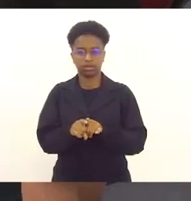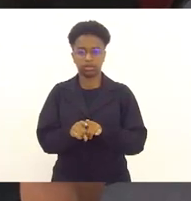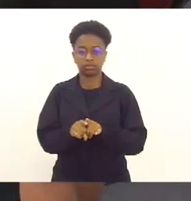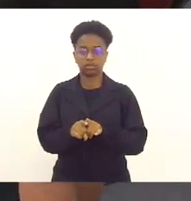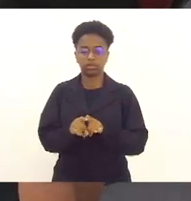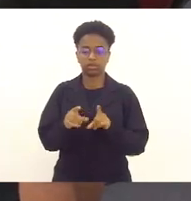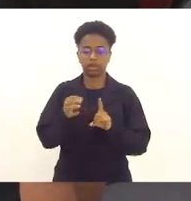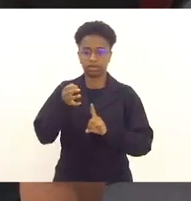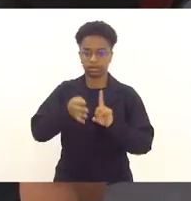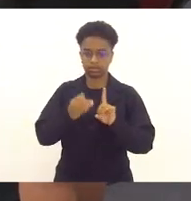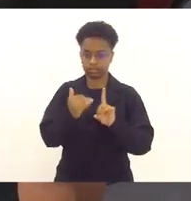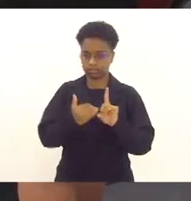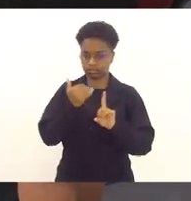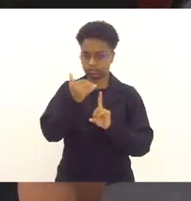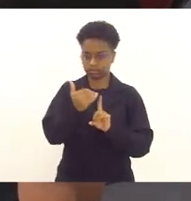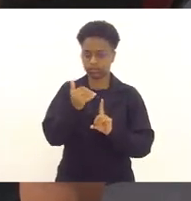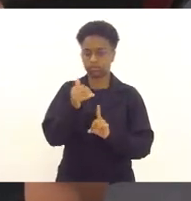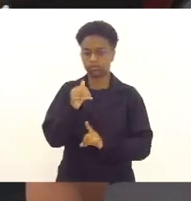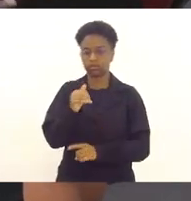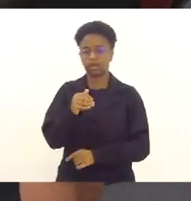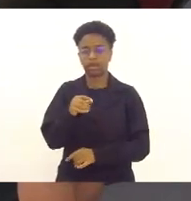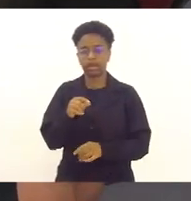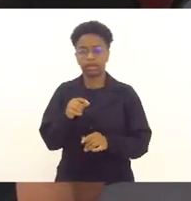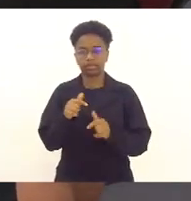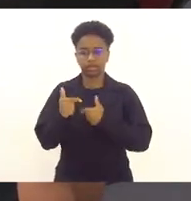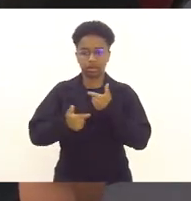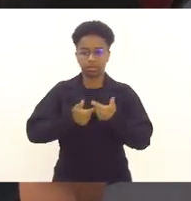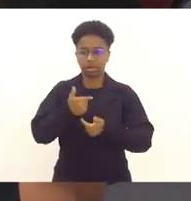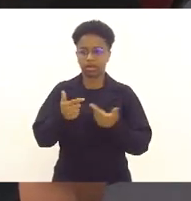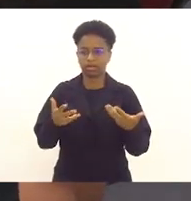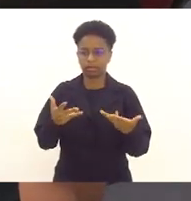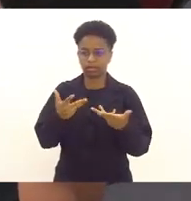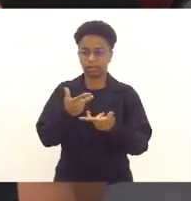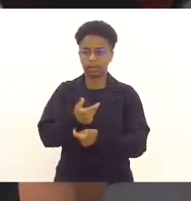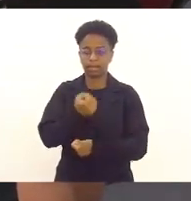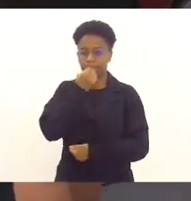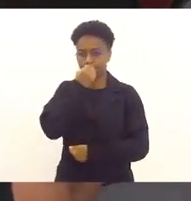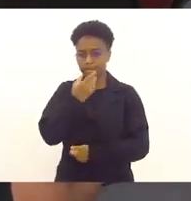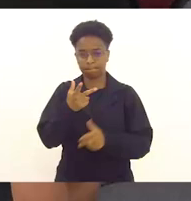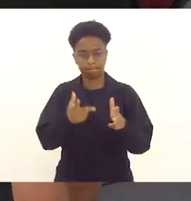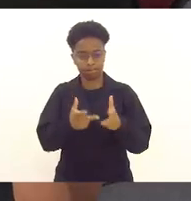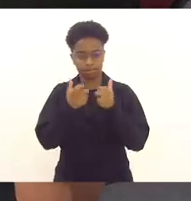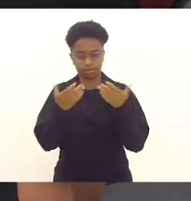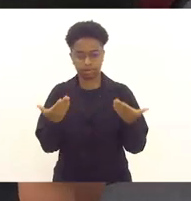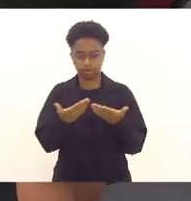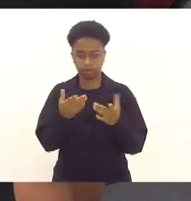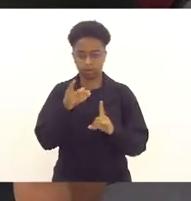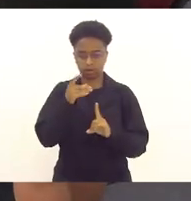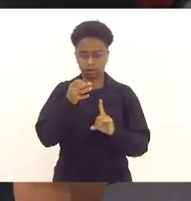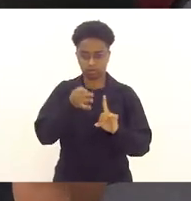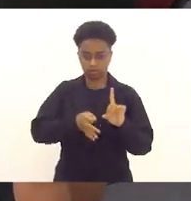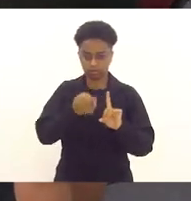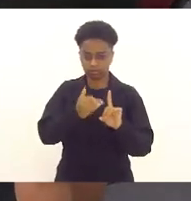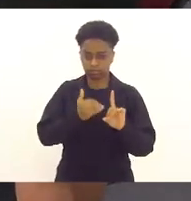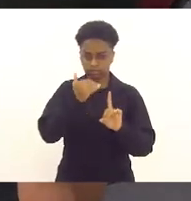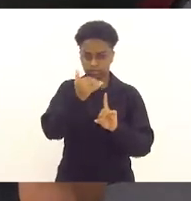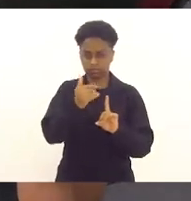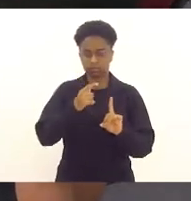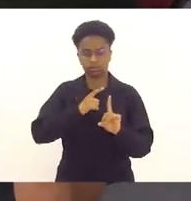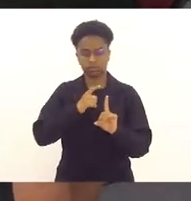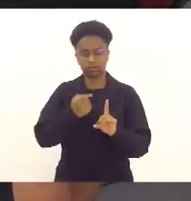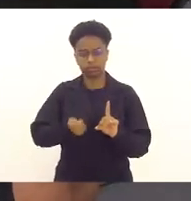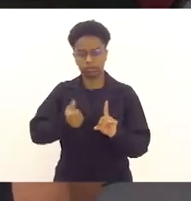Adriana Ramos quem faz um trabalho incrível que bom ver ela agora como desembargadora são tão poucas mulheres nesses passos de